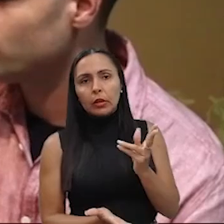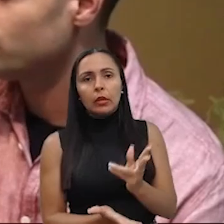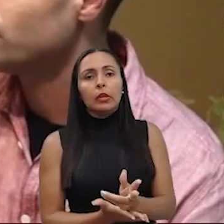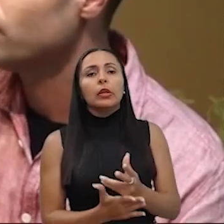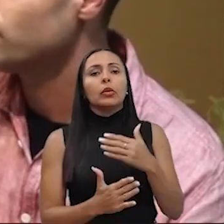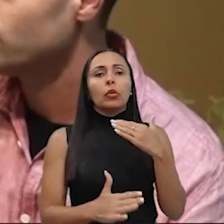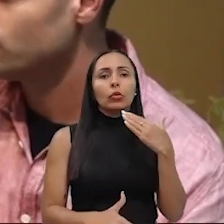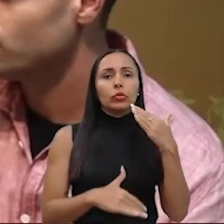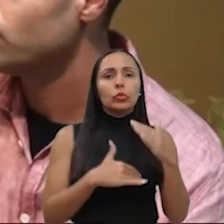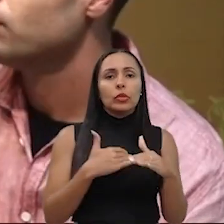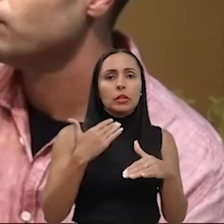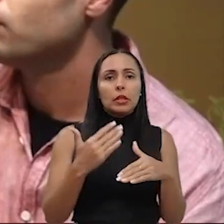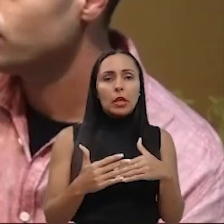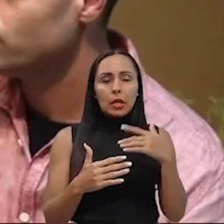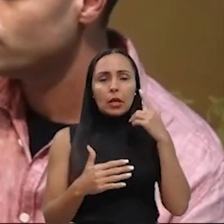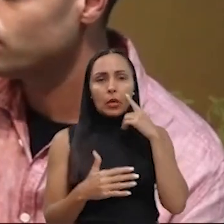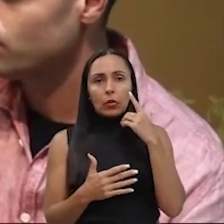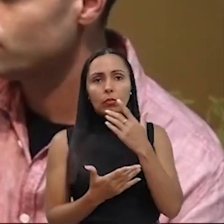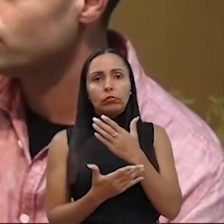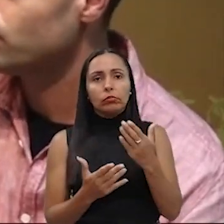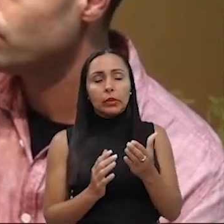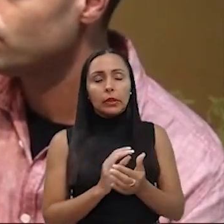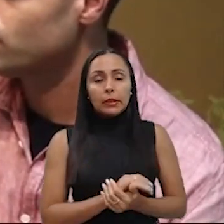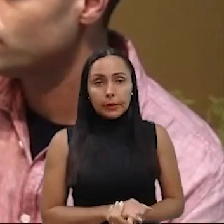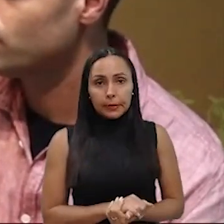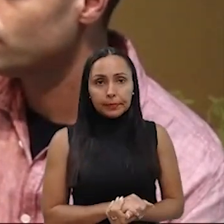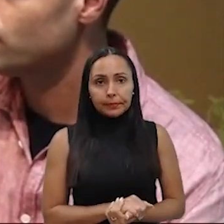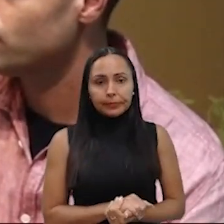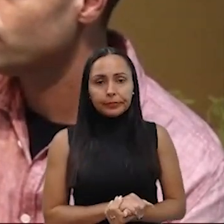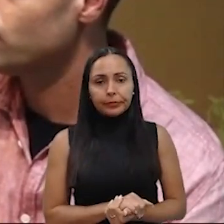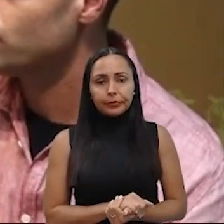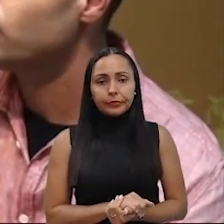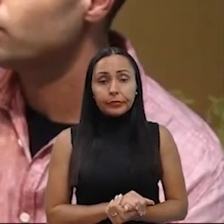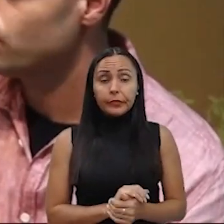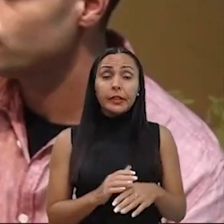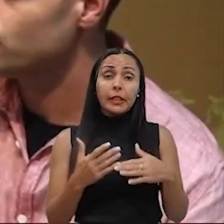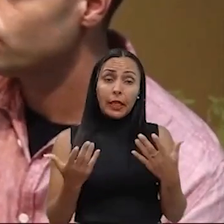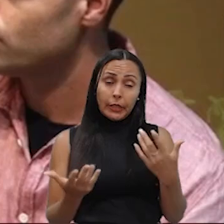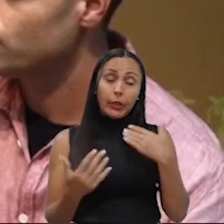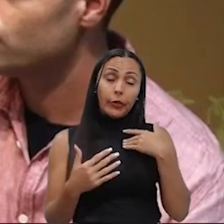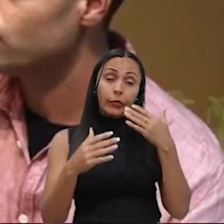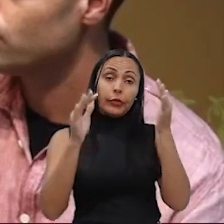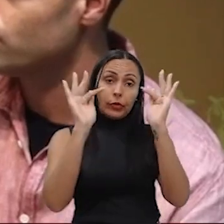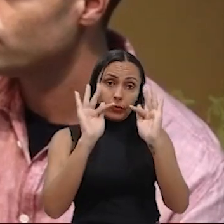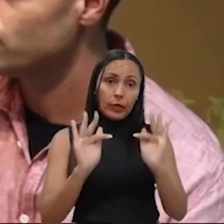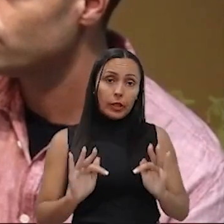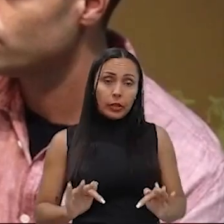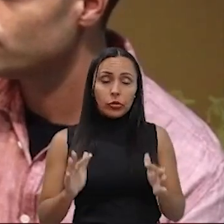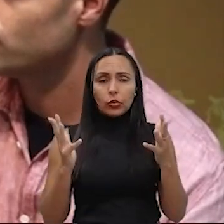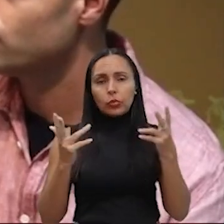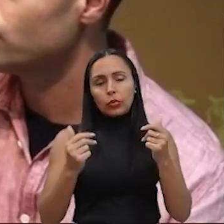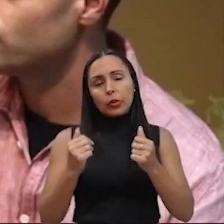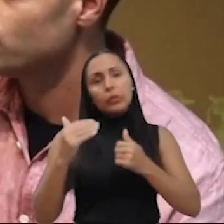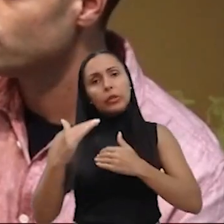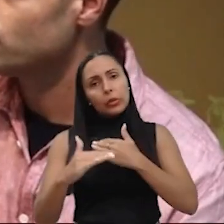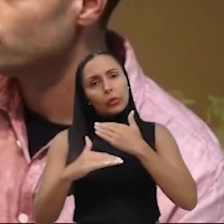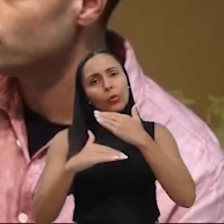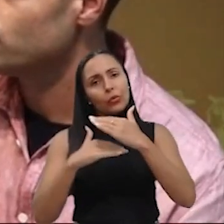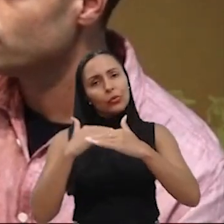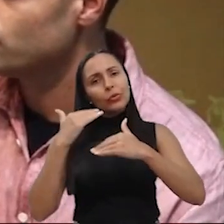construção, sabe, reconstrução. E aí eu fico muito feliz com tudo o que a gente construiu, com tudo o que a